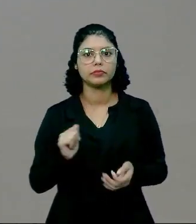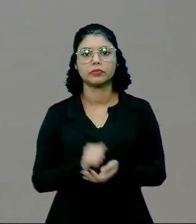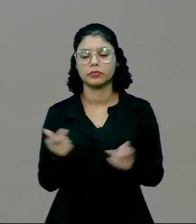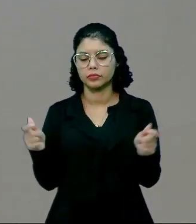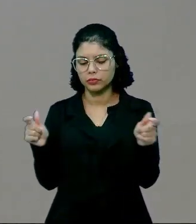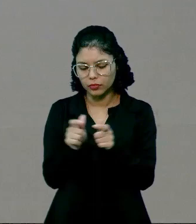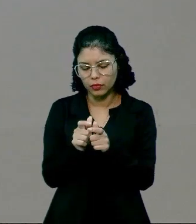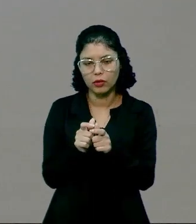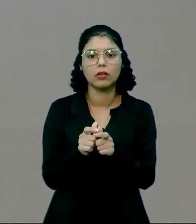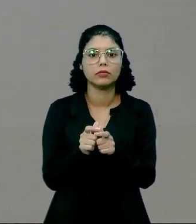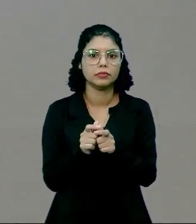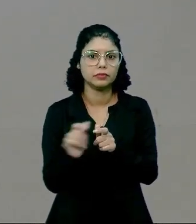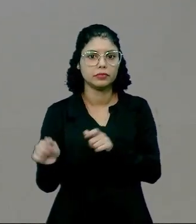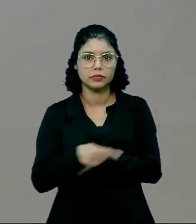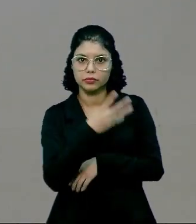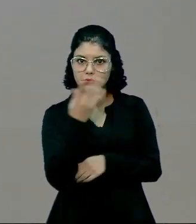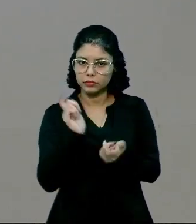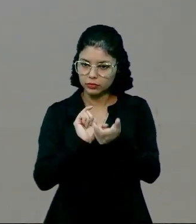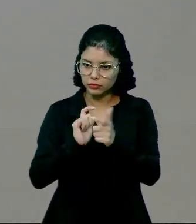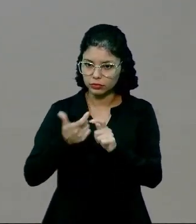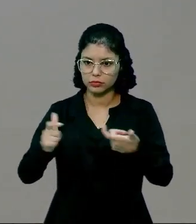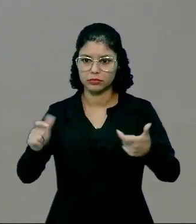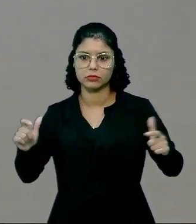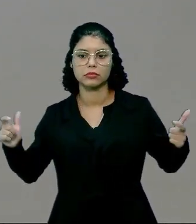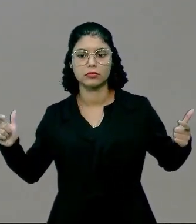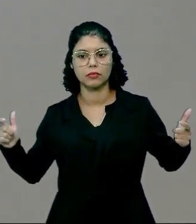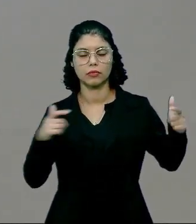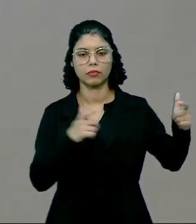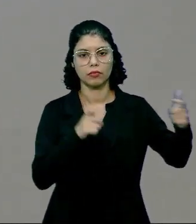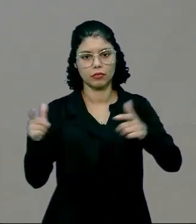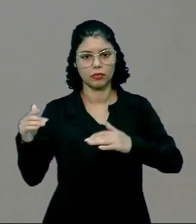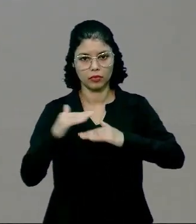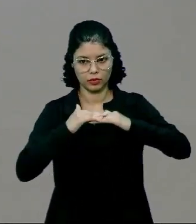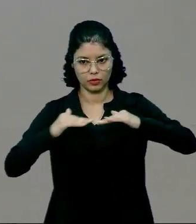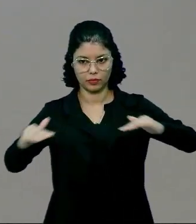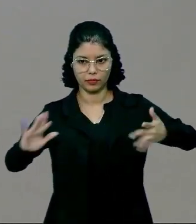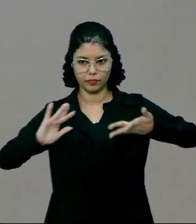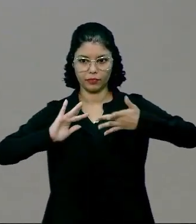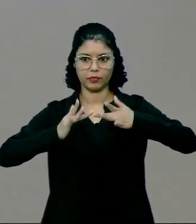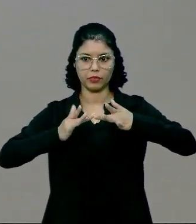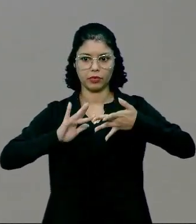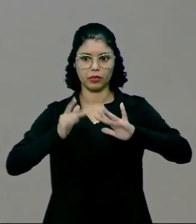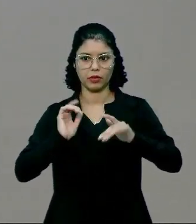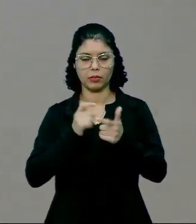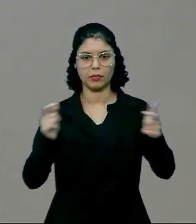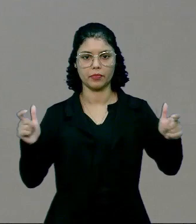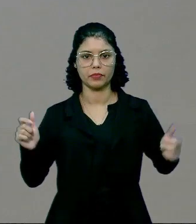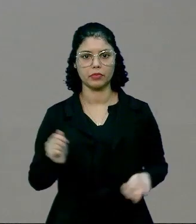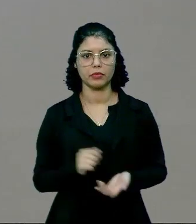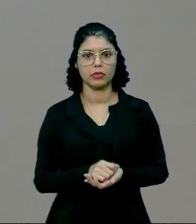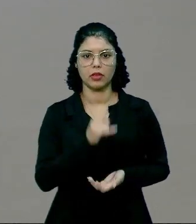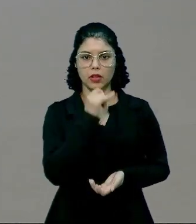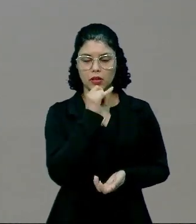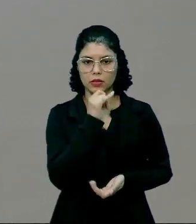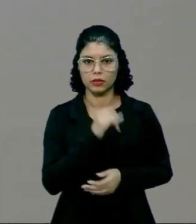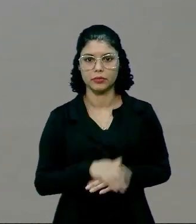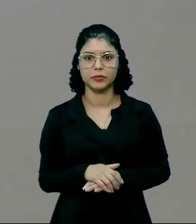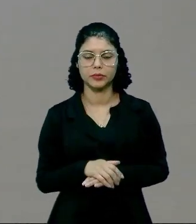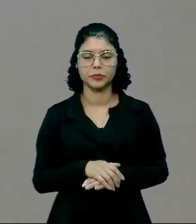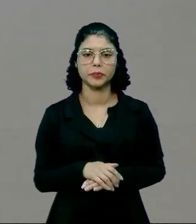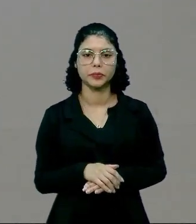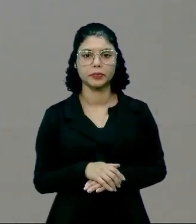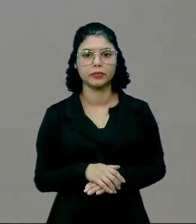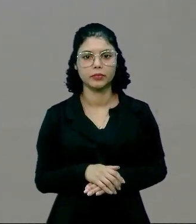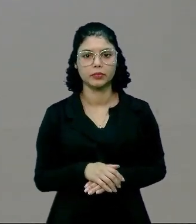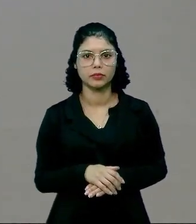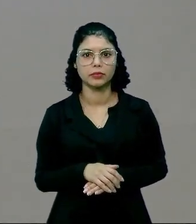diminuo quando eu aumento a quantidade diárias eu tenho uma superfície de contato maior um exemplo Fantástico de